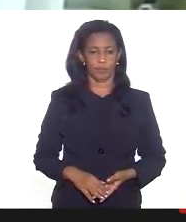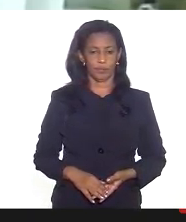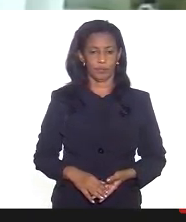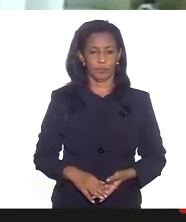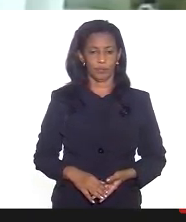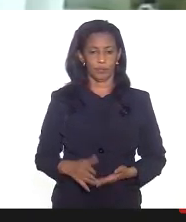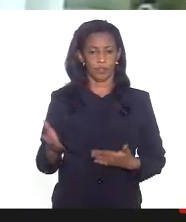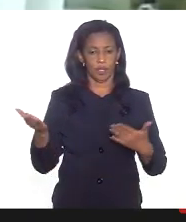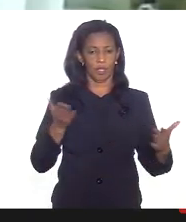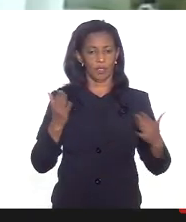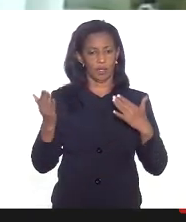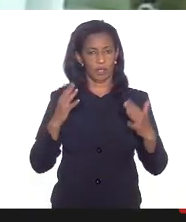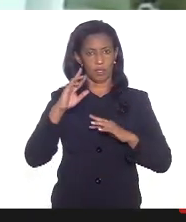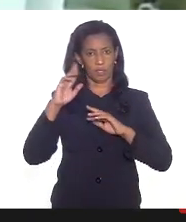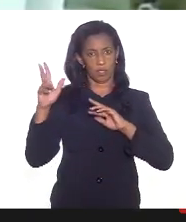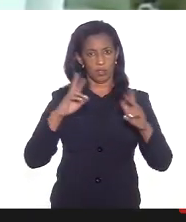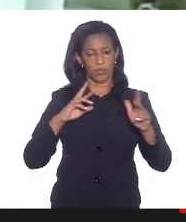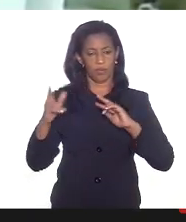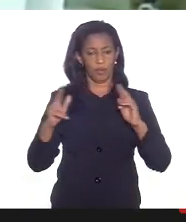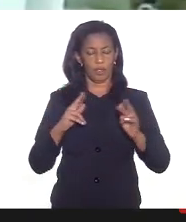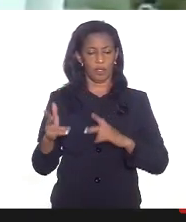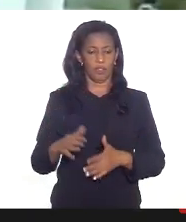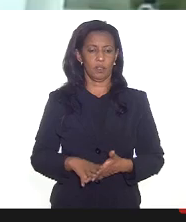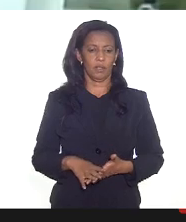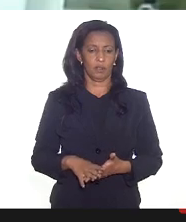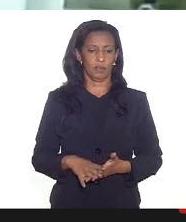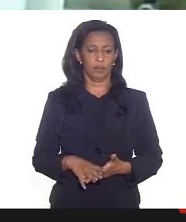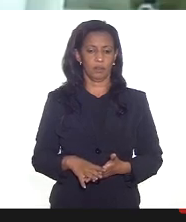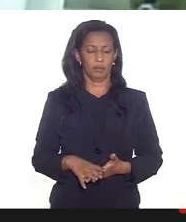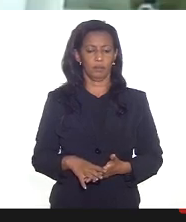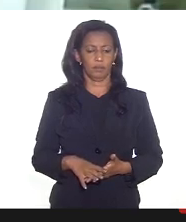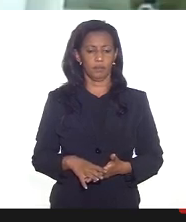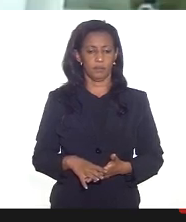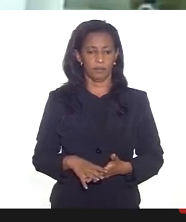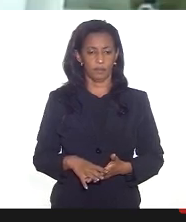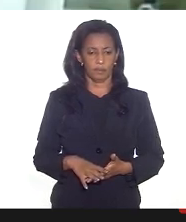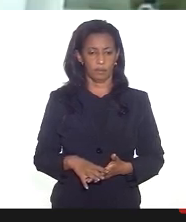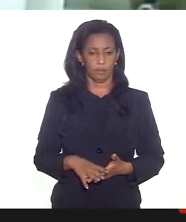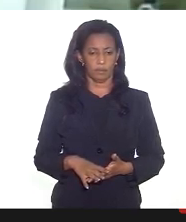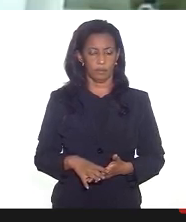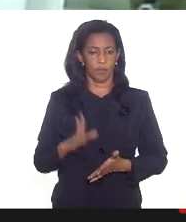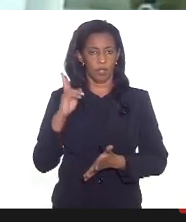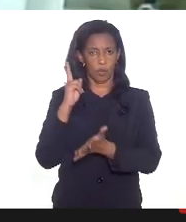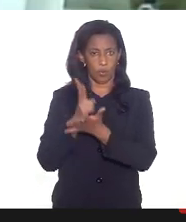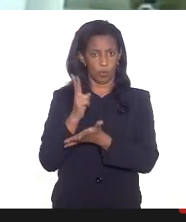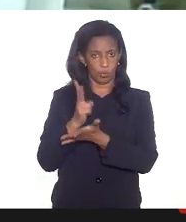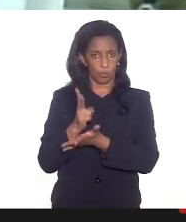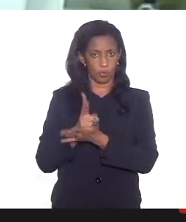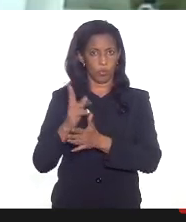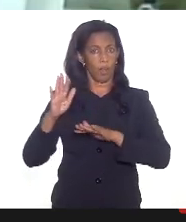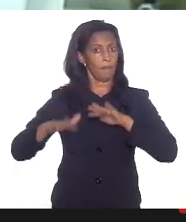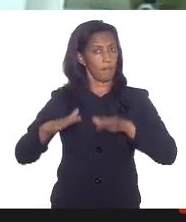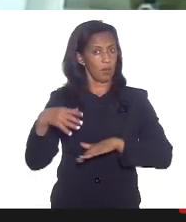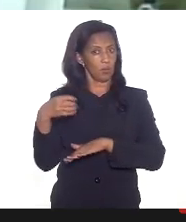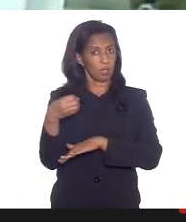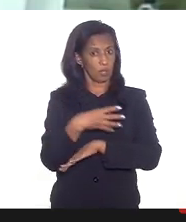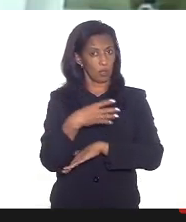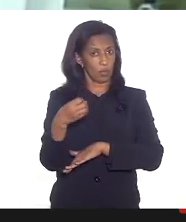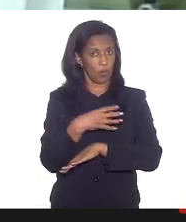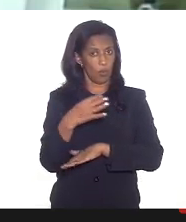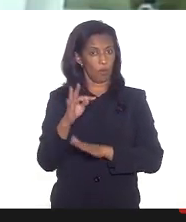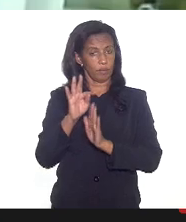essa essas diferenças aí de abordagem mas eu tenho Queria poder é isso que ele vai continuar mesmo saindo essa nova